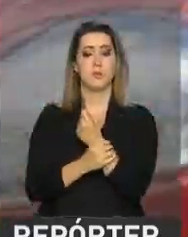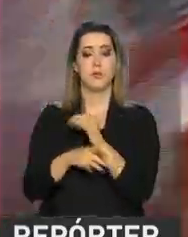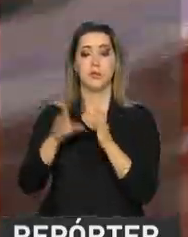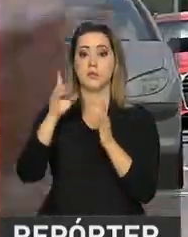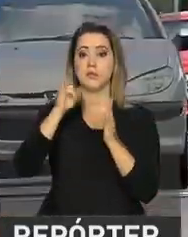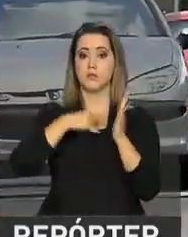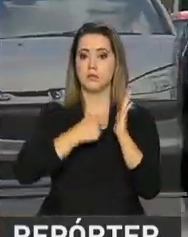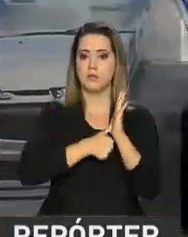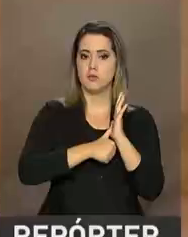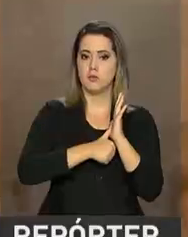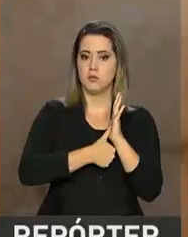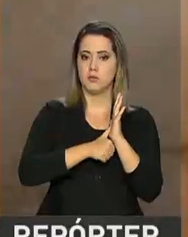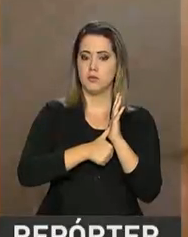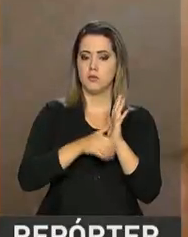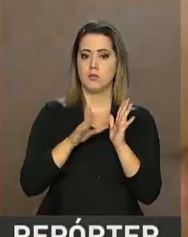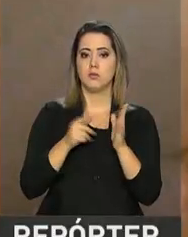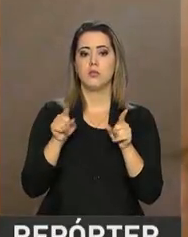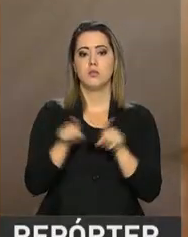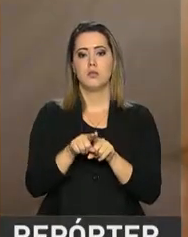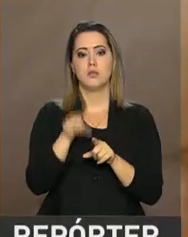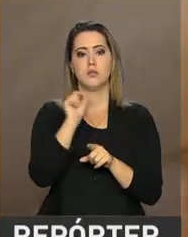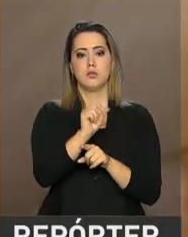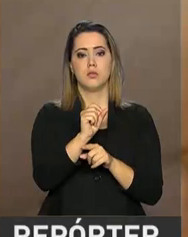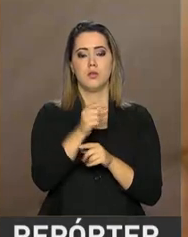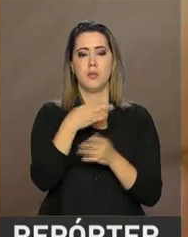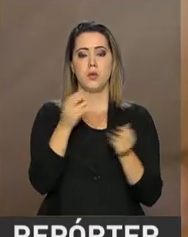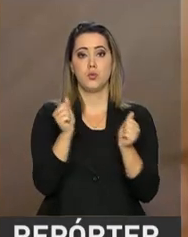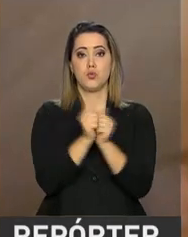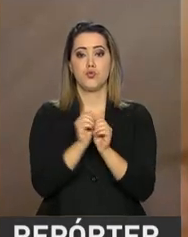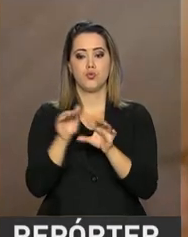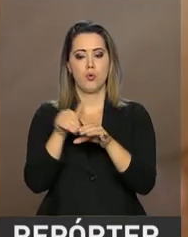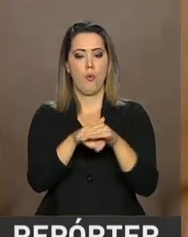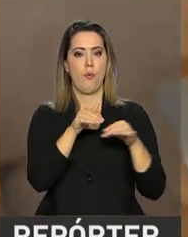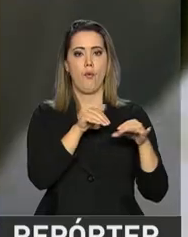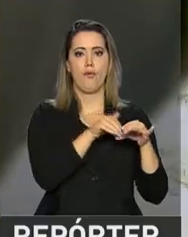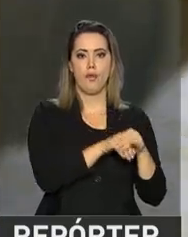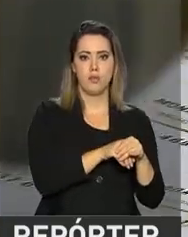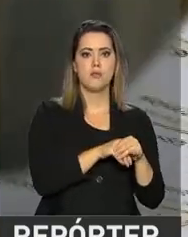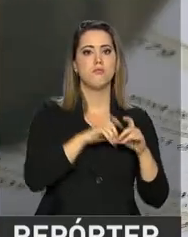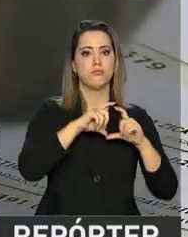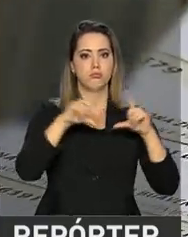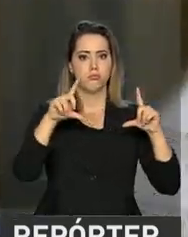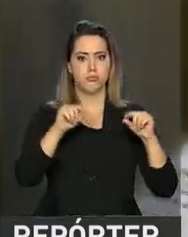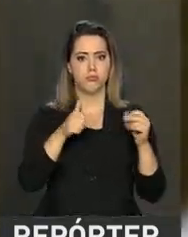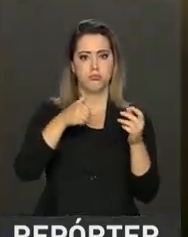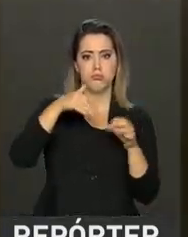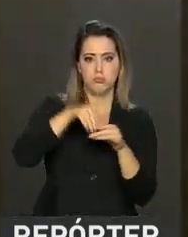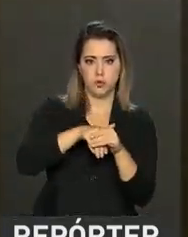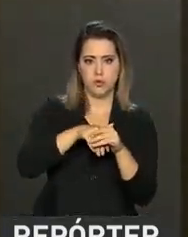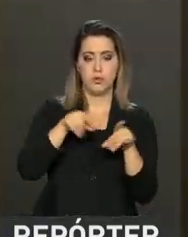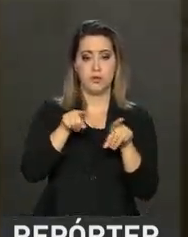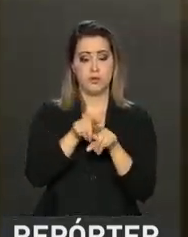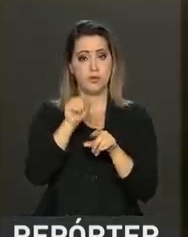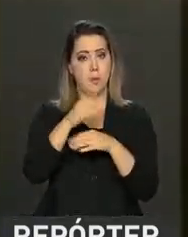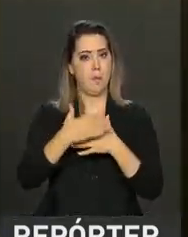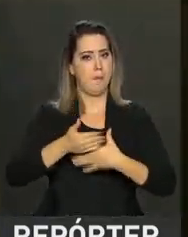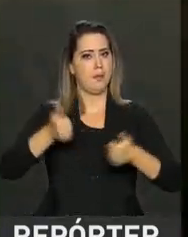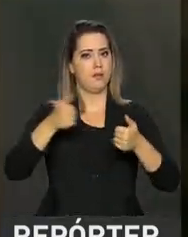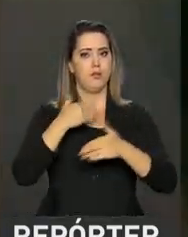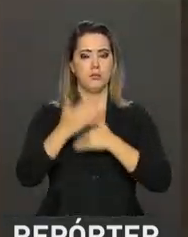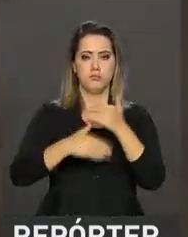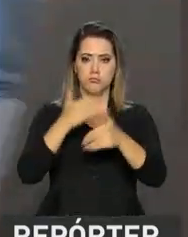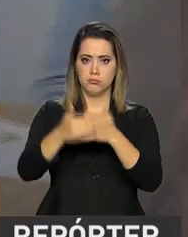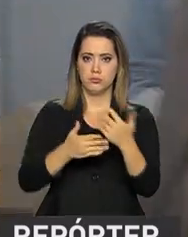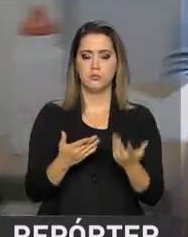identificação civil e do cadastramento biométrico dos eleitores além de dar mais agilidade a esse processo